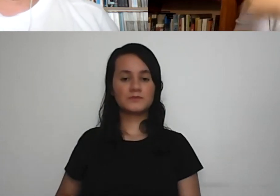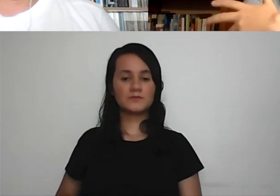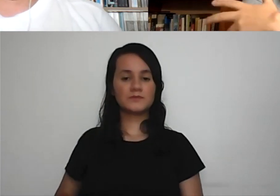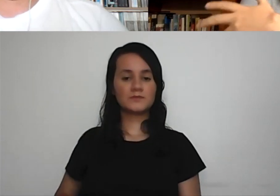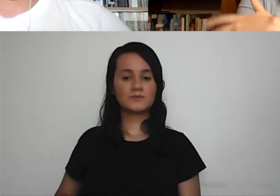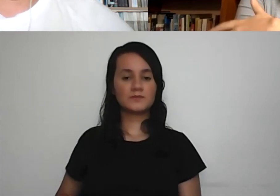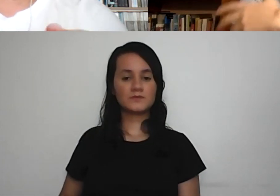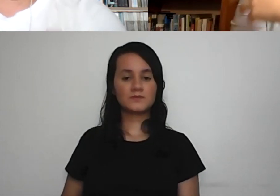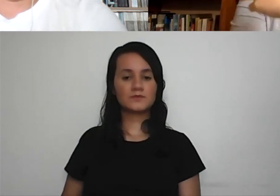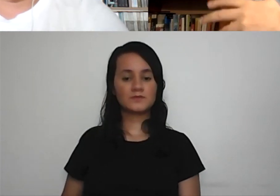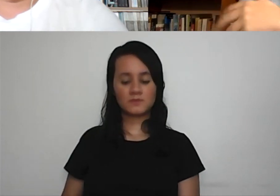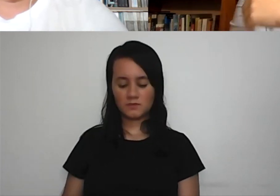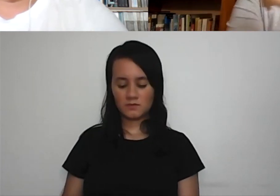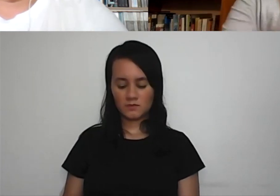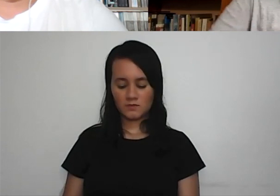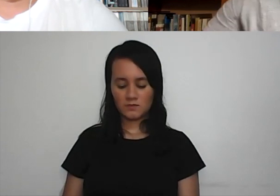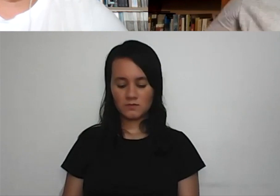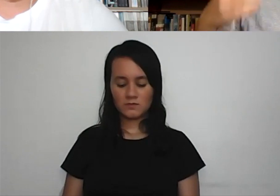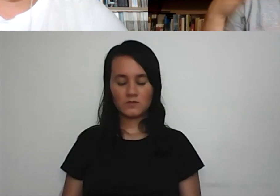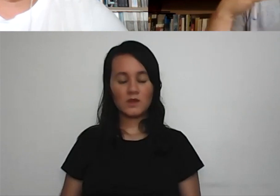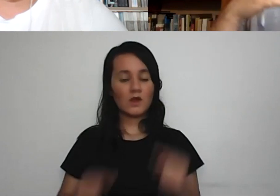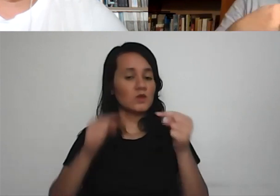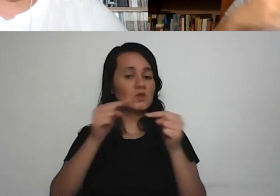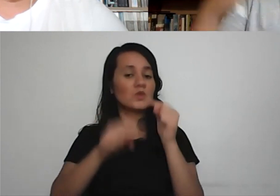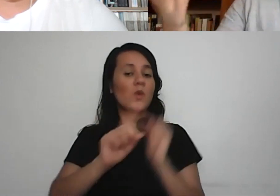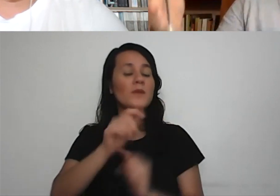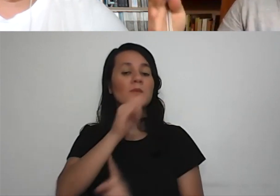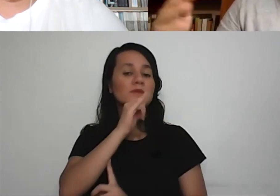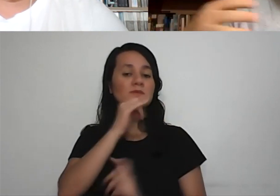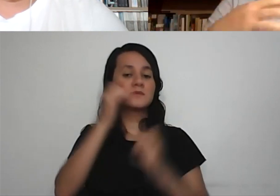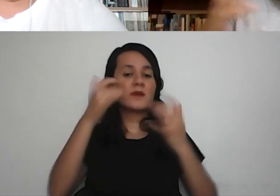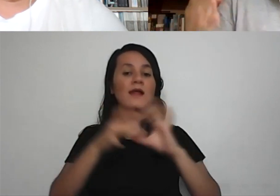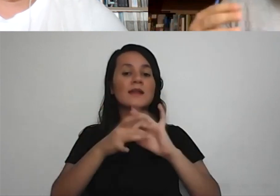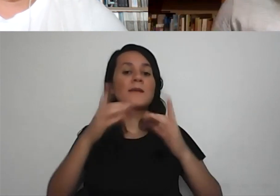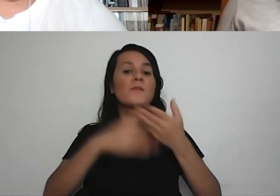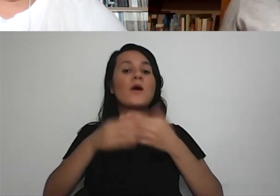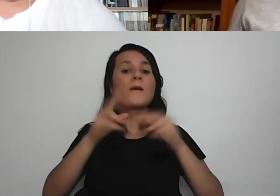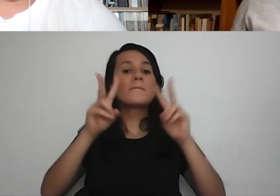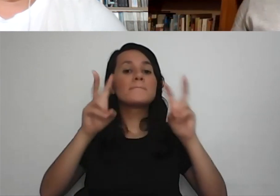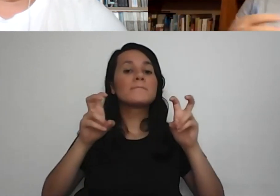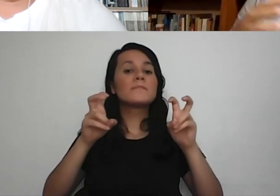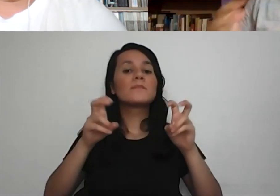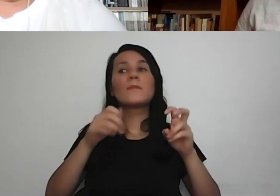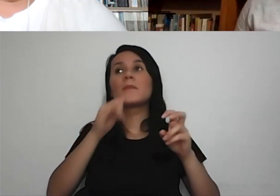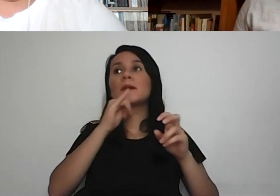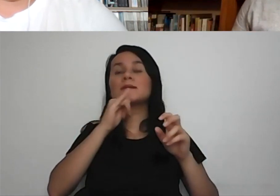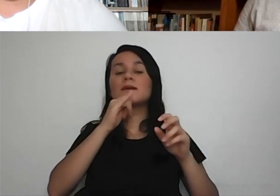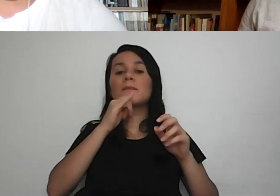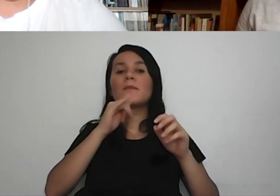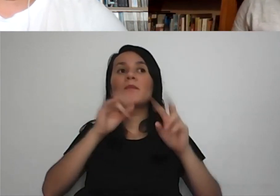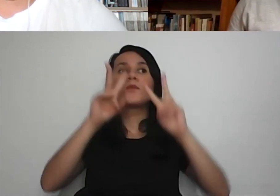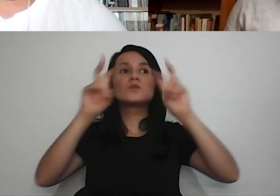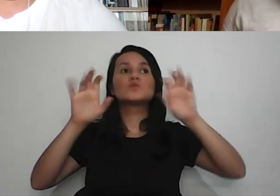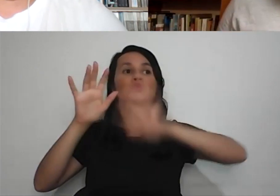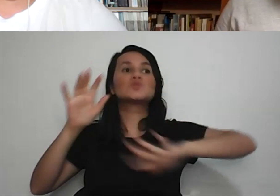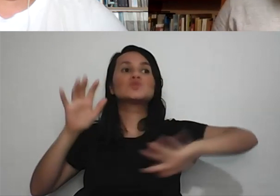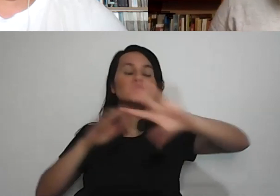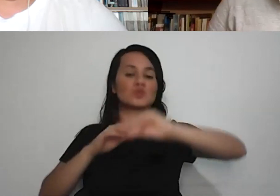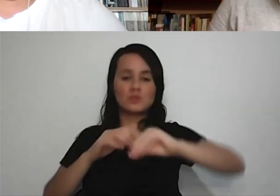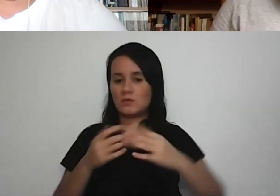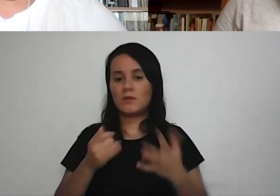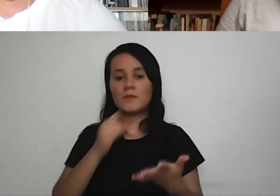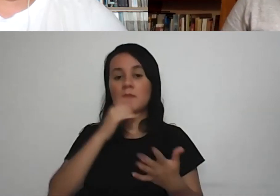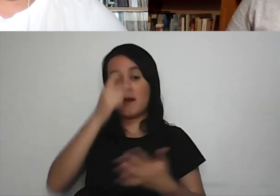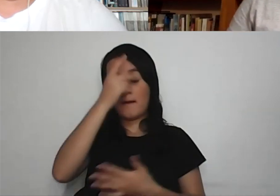Isso não significa, né, de fato, uma democratização real do cenário como um todo. Quer dizer, quem